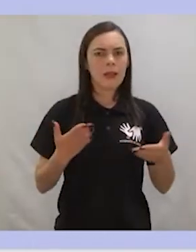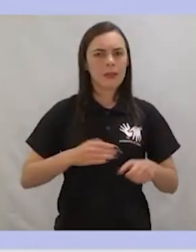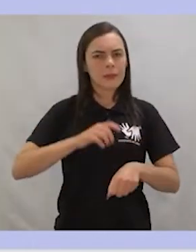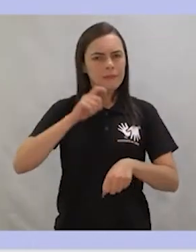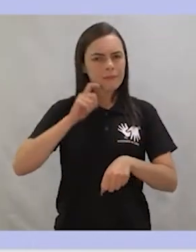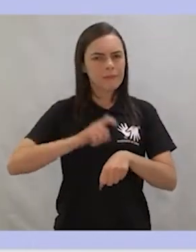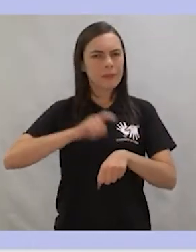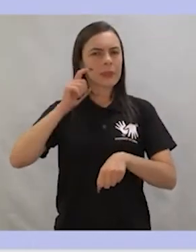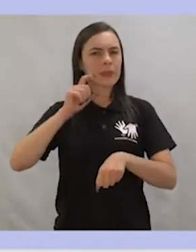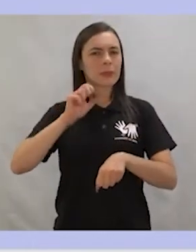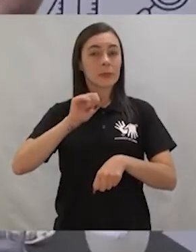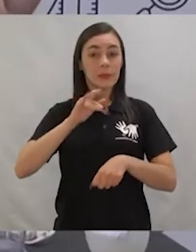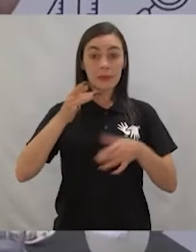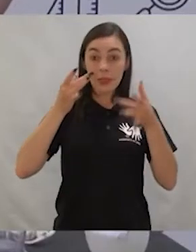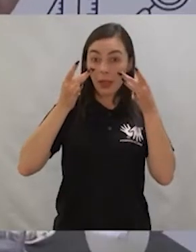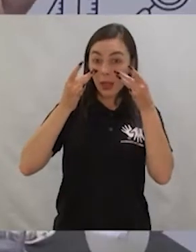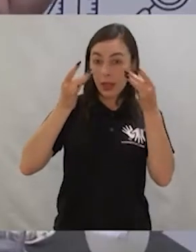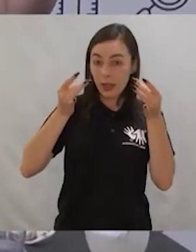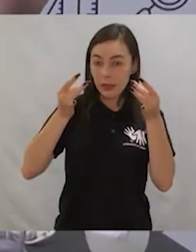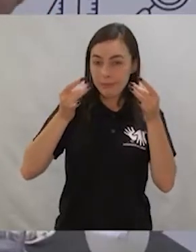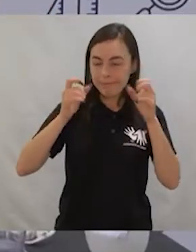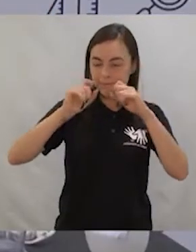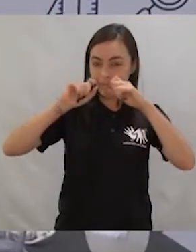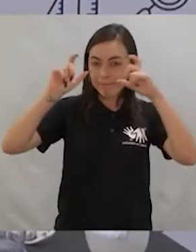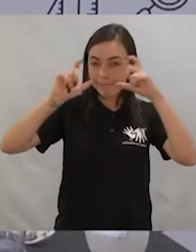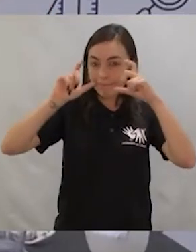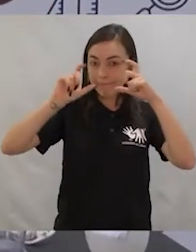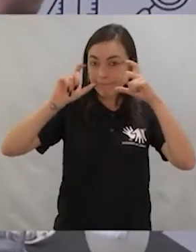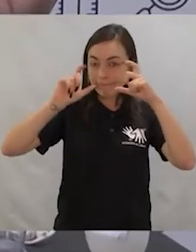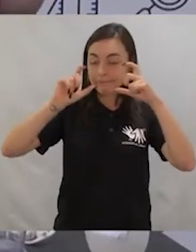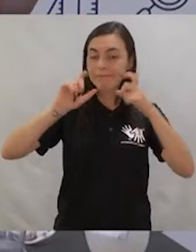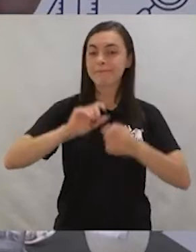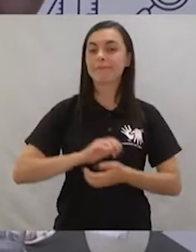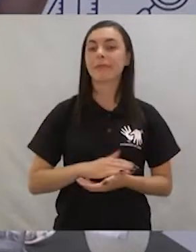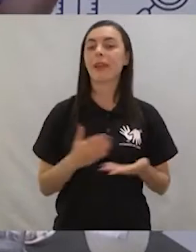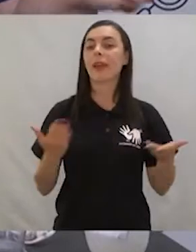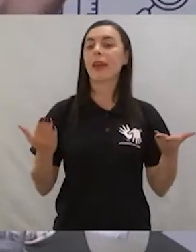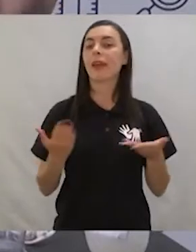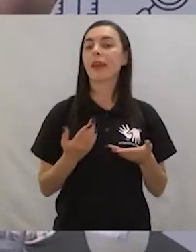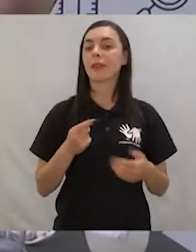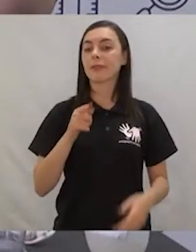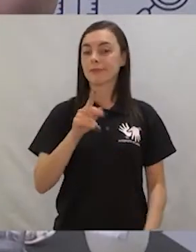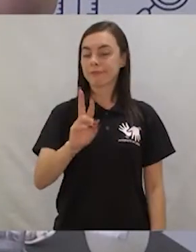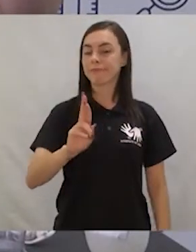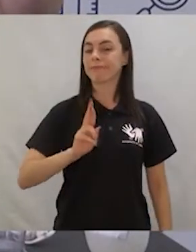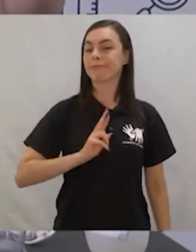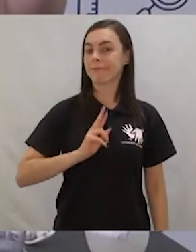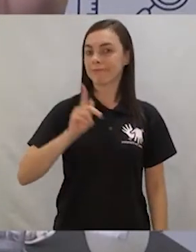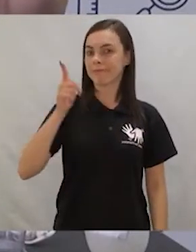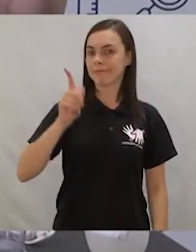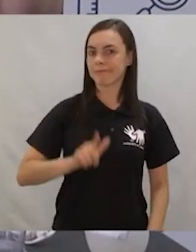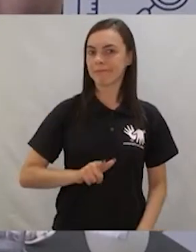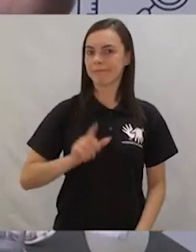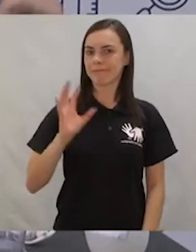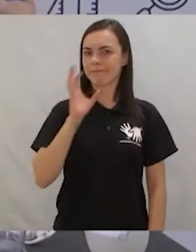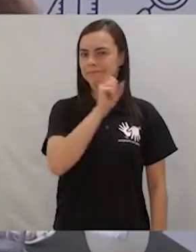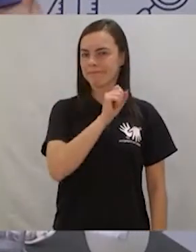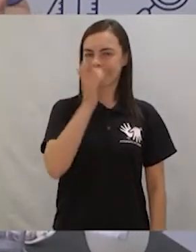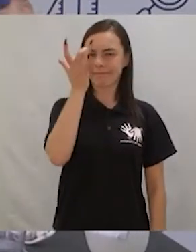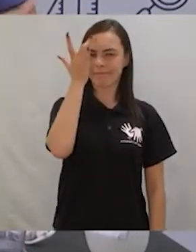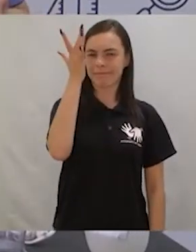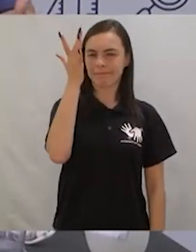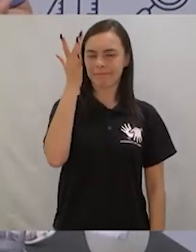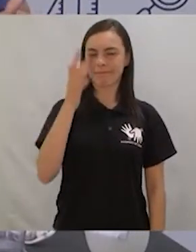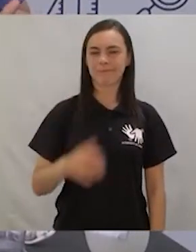momento, se você esteve bem atento, se vocês estiveram bem ligadinhos, vocês vão conseguir responder com